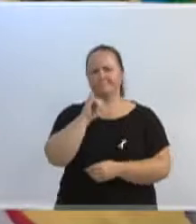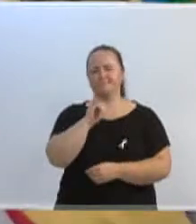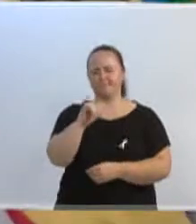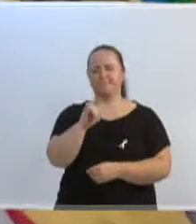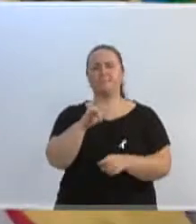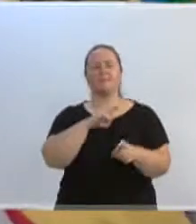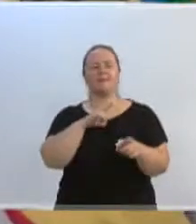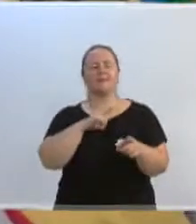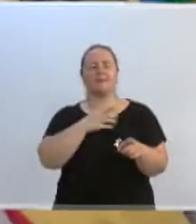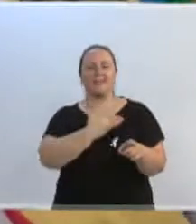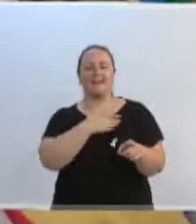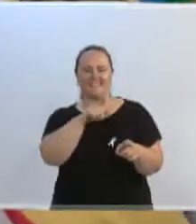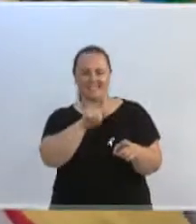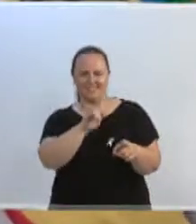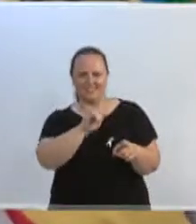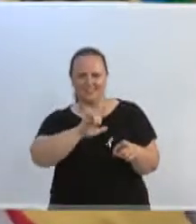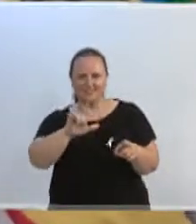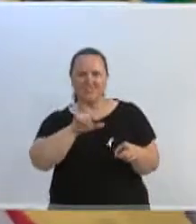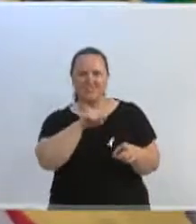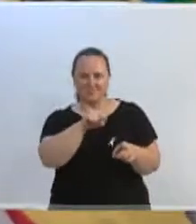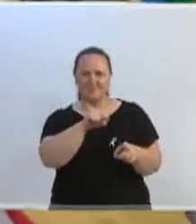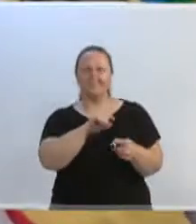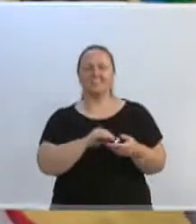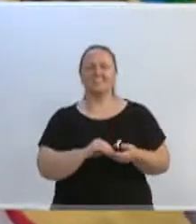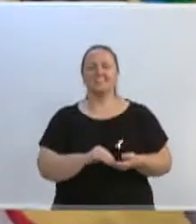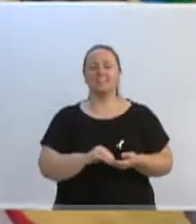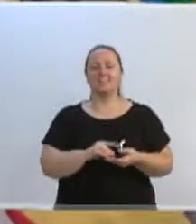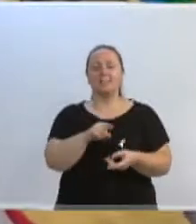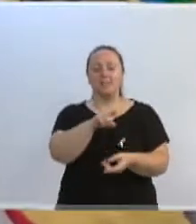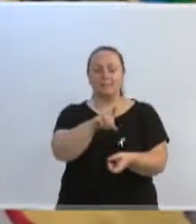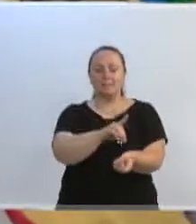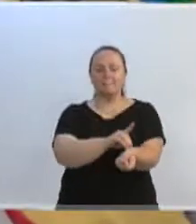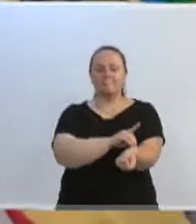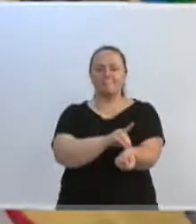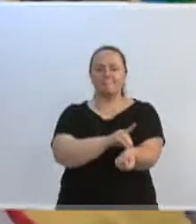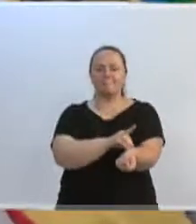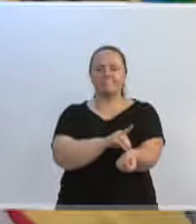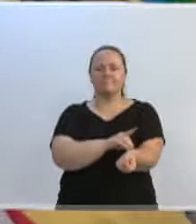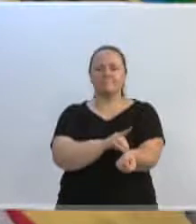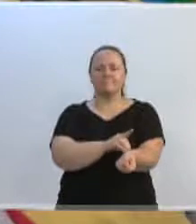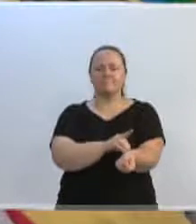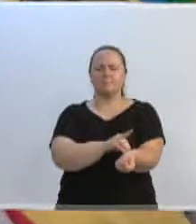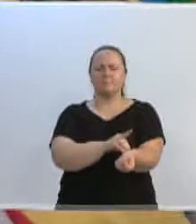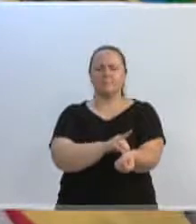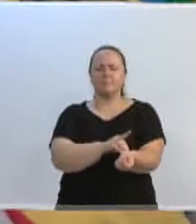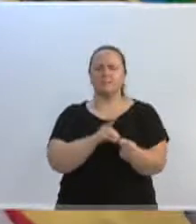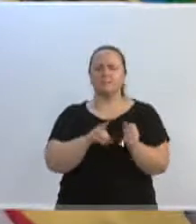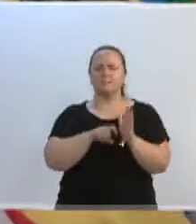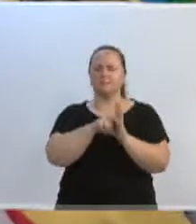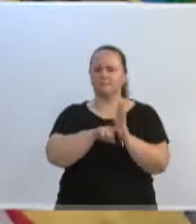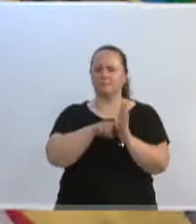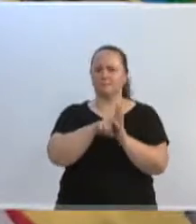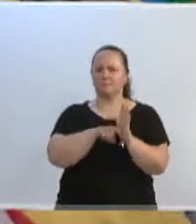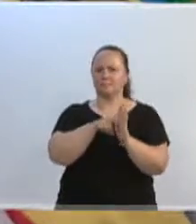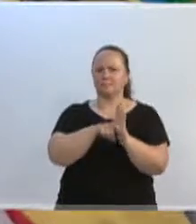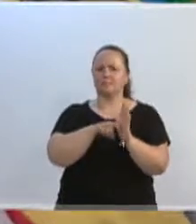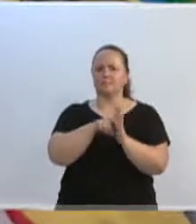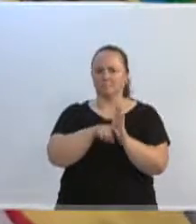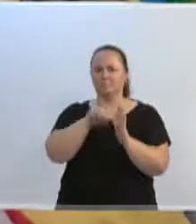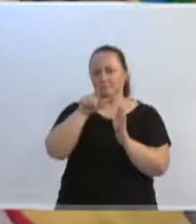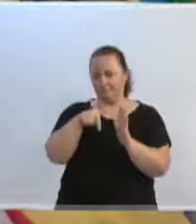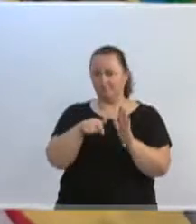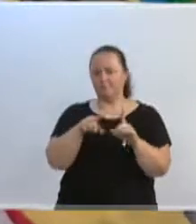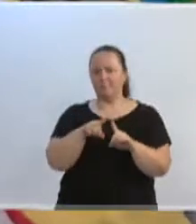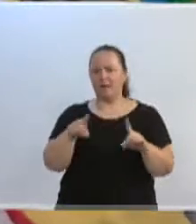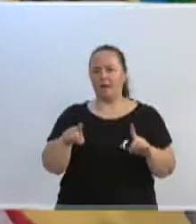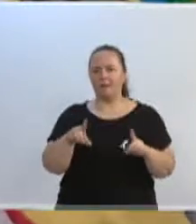Gil, né, que ficou deficiente físico, e eu gostaria de salientar,